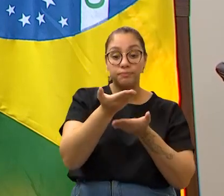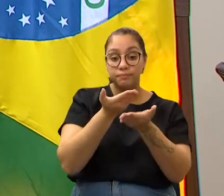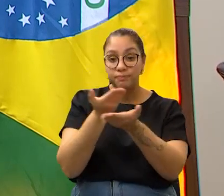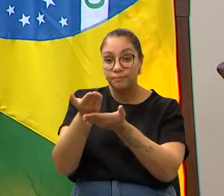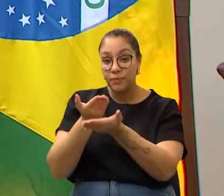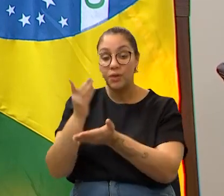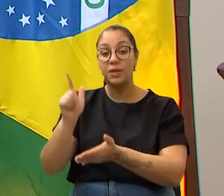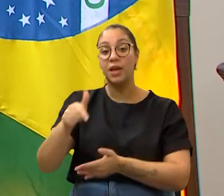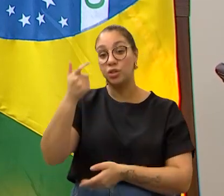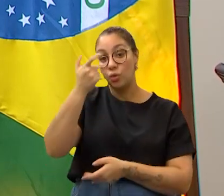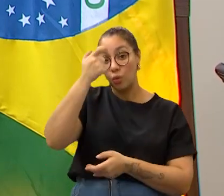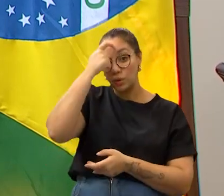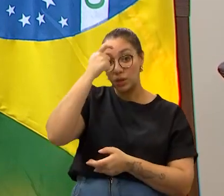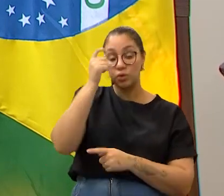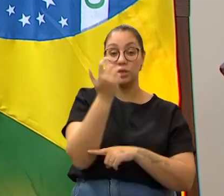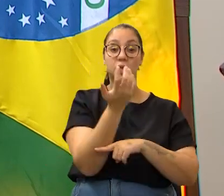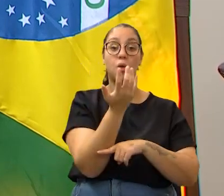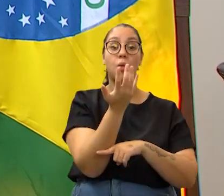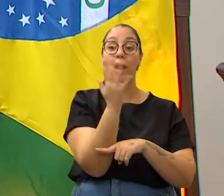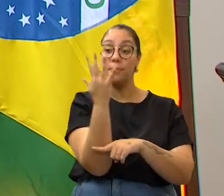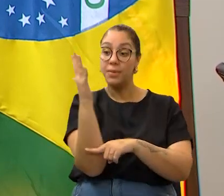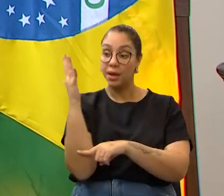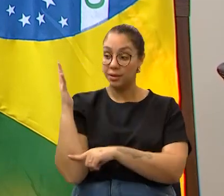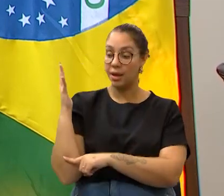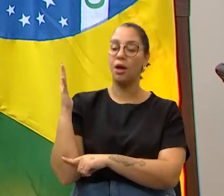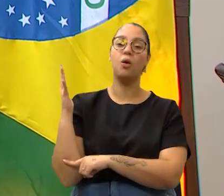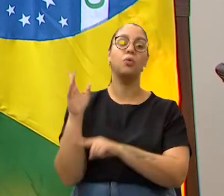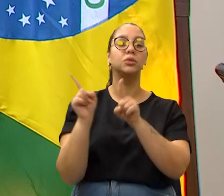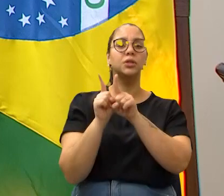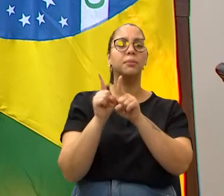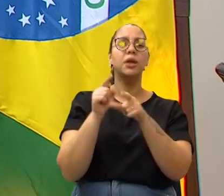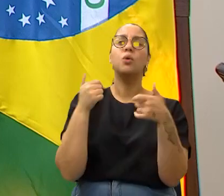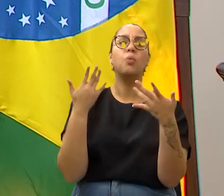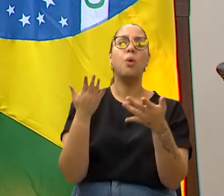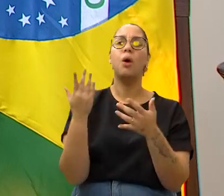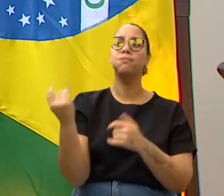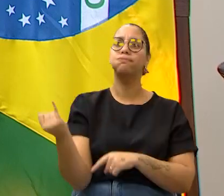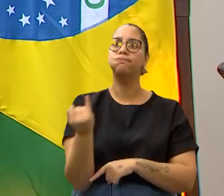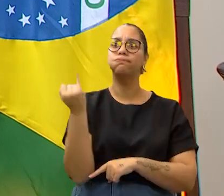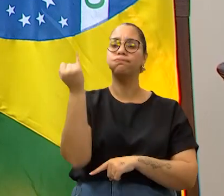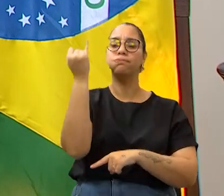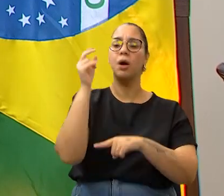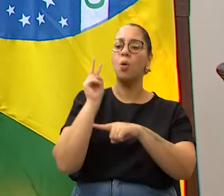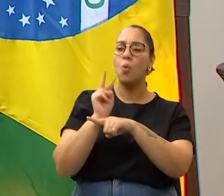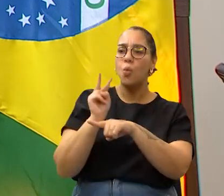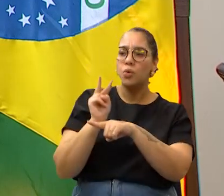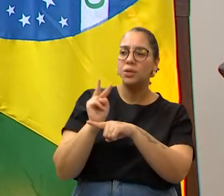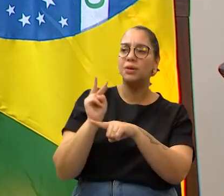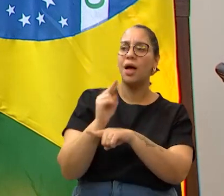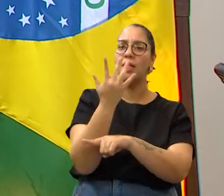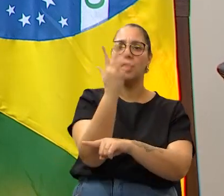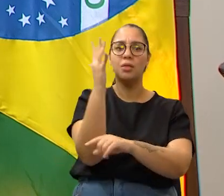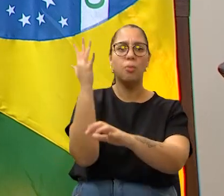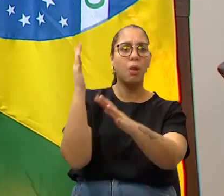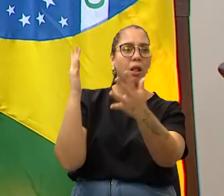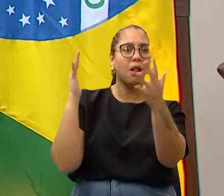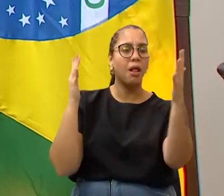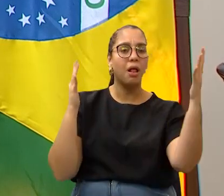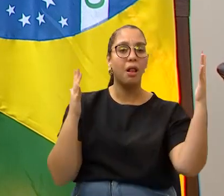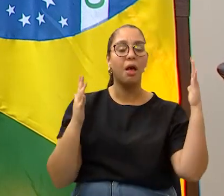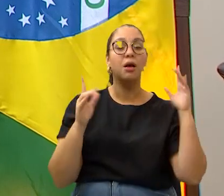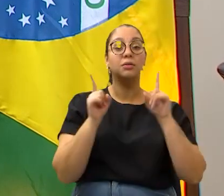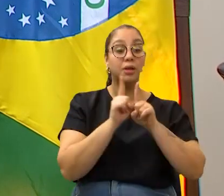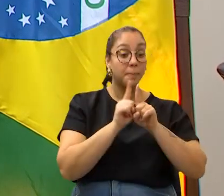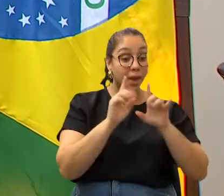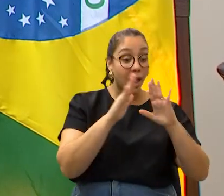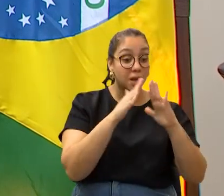essa ação de conscientização ambiental, de falar da importância de preservar a natureza,